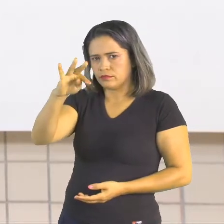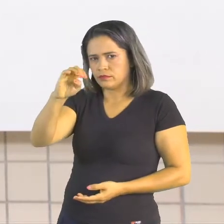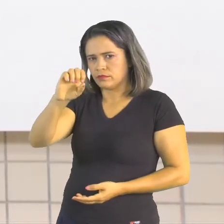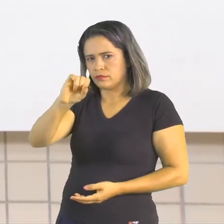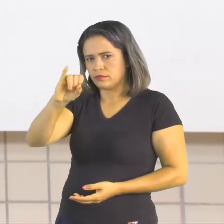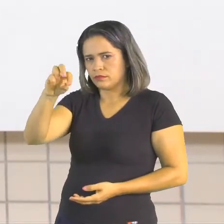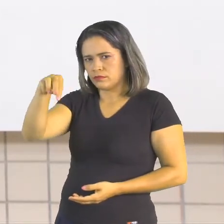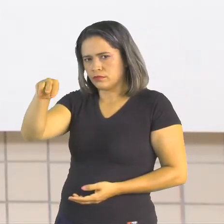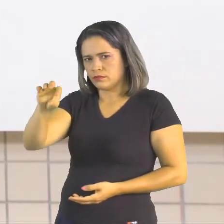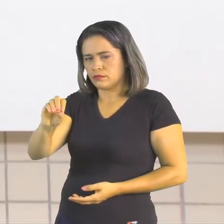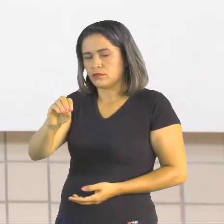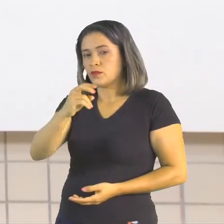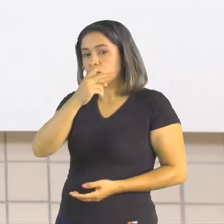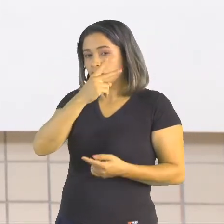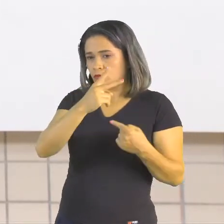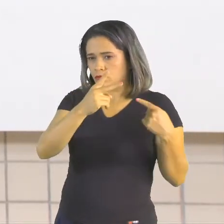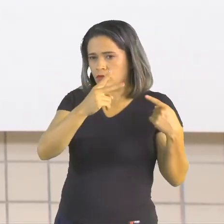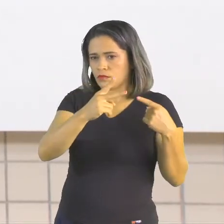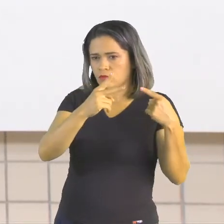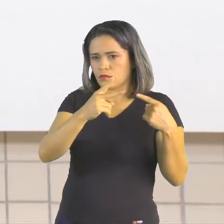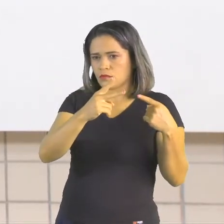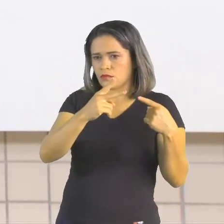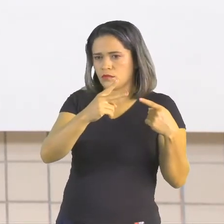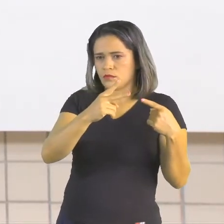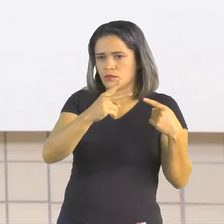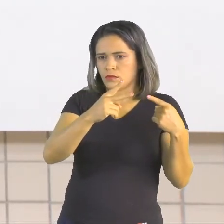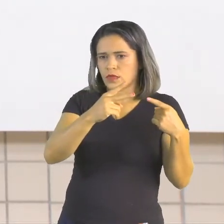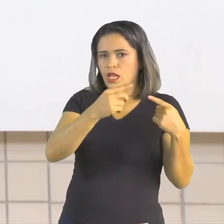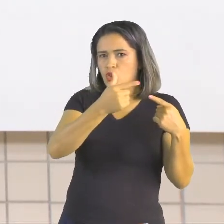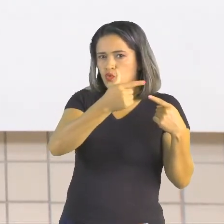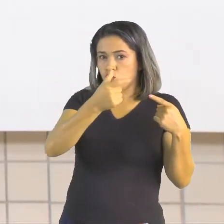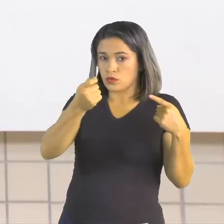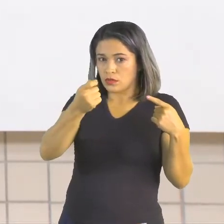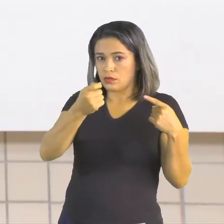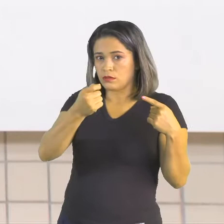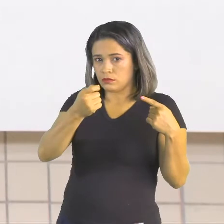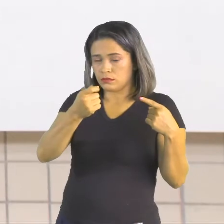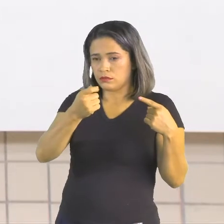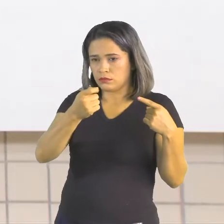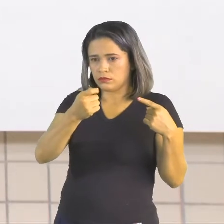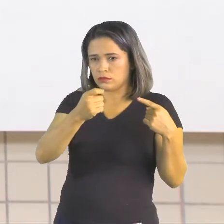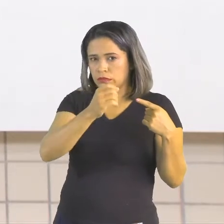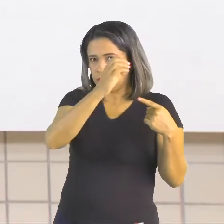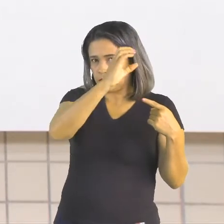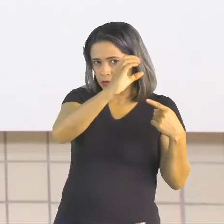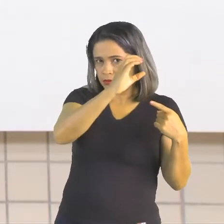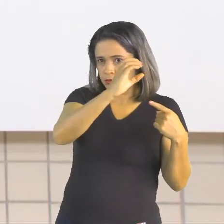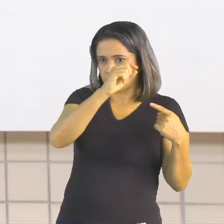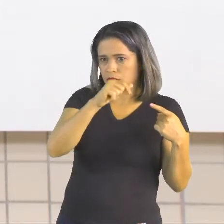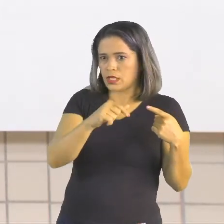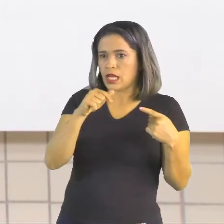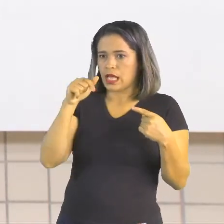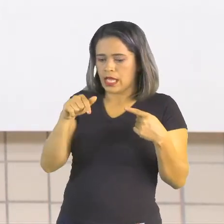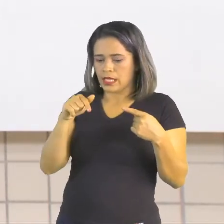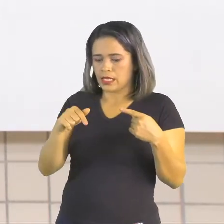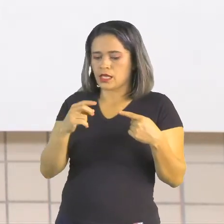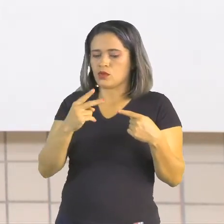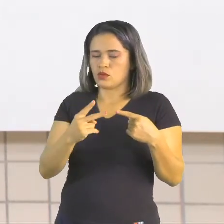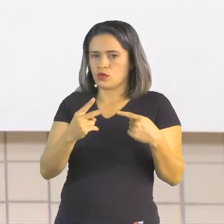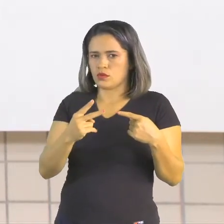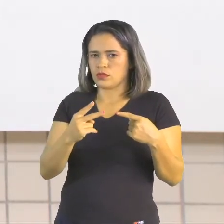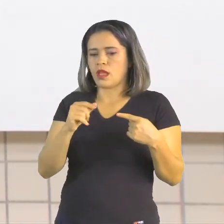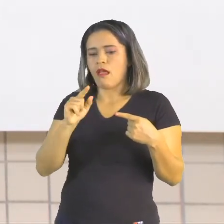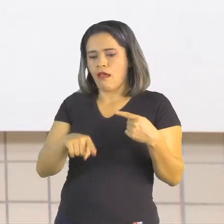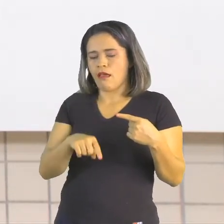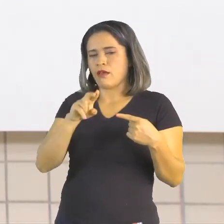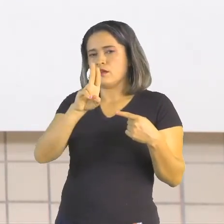O 2 aqui, ele vale 200. Ele é o algarismo da centena. Aqui o 2, ele é o algarismo das